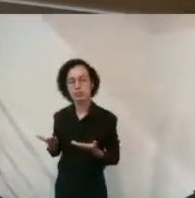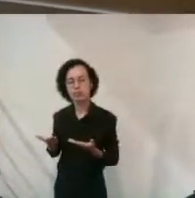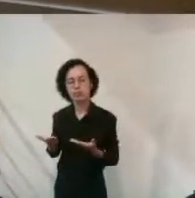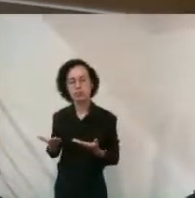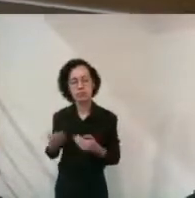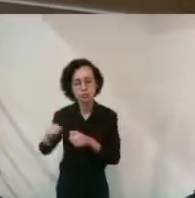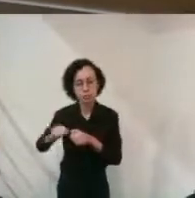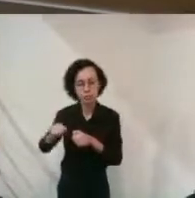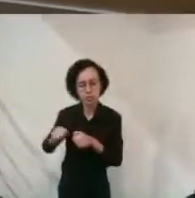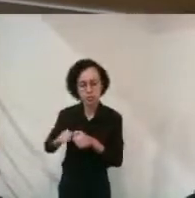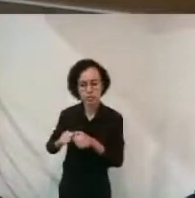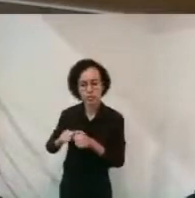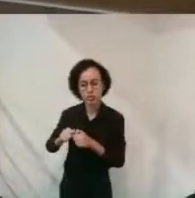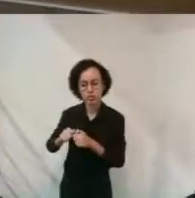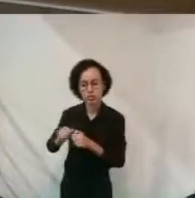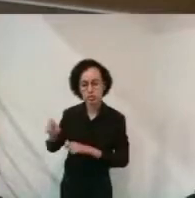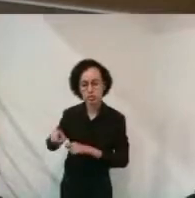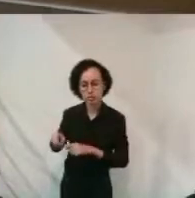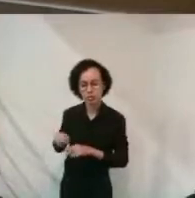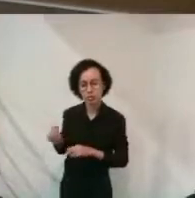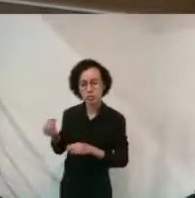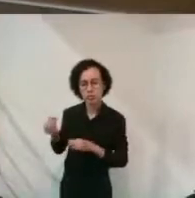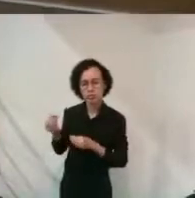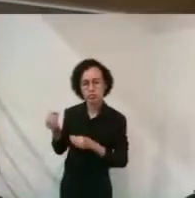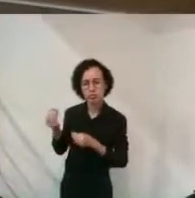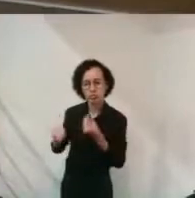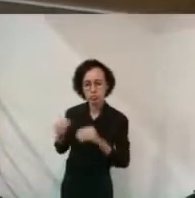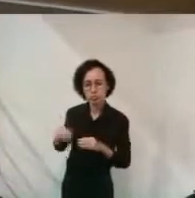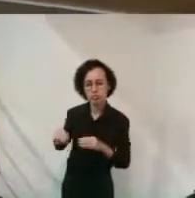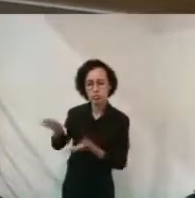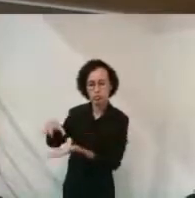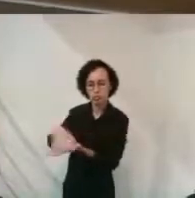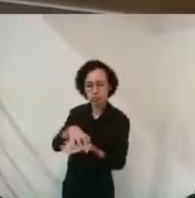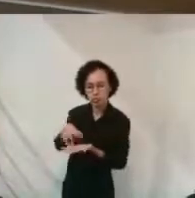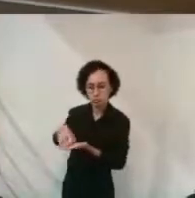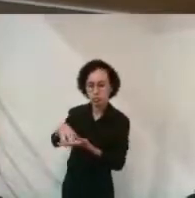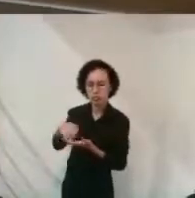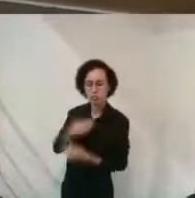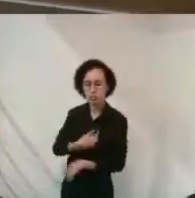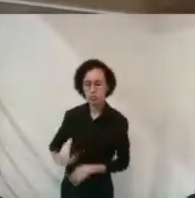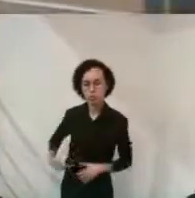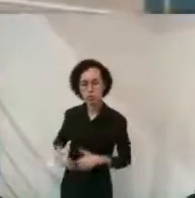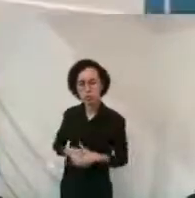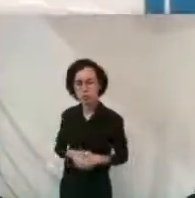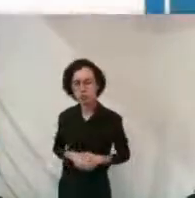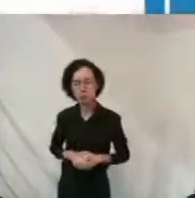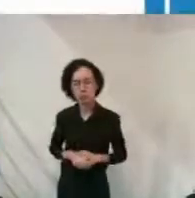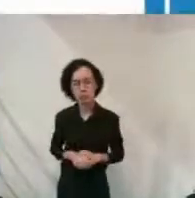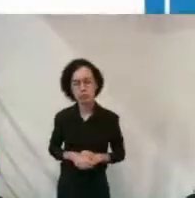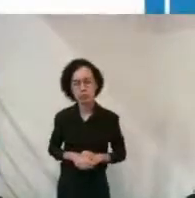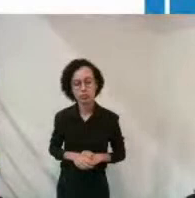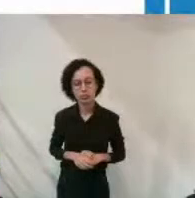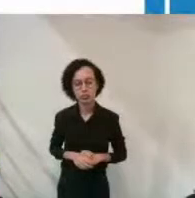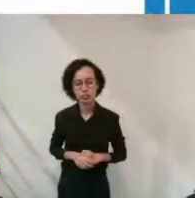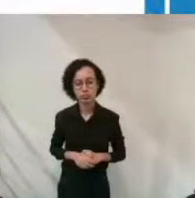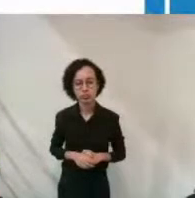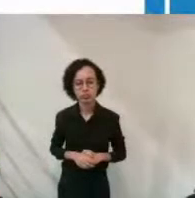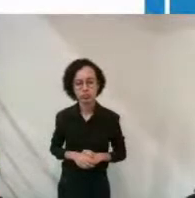para fazer a implantação dos consórcios públicos e também esse kit de ferramentas de gestão de resíduos sólidos,